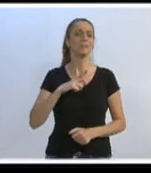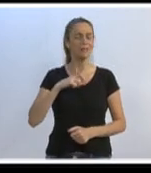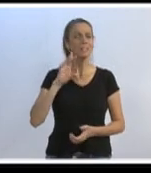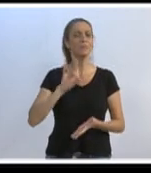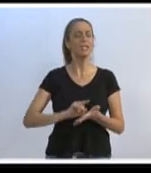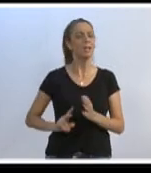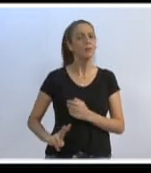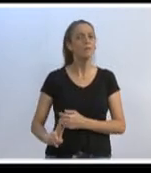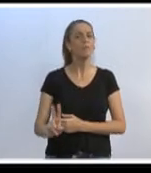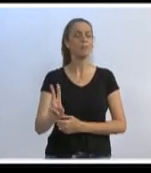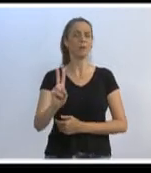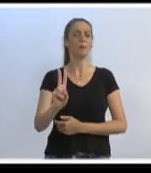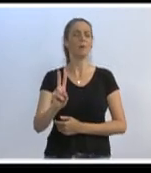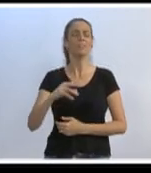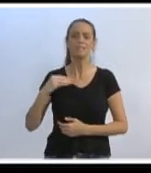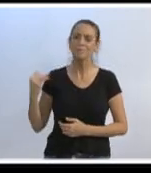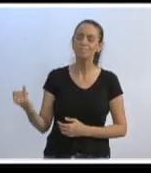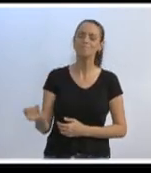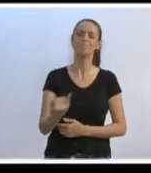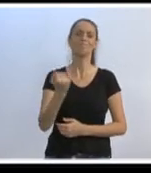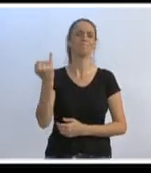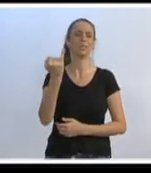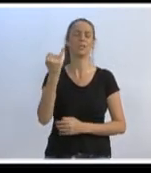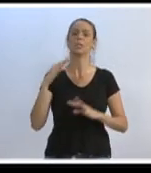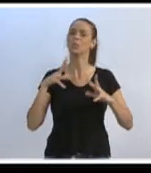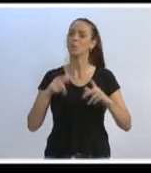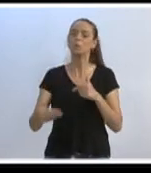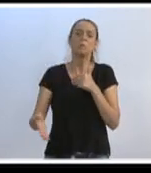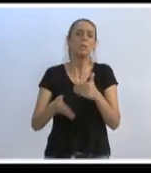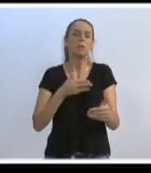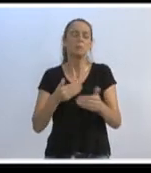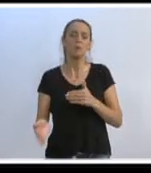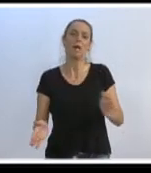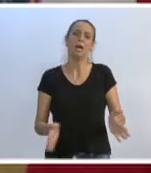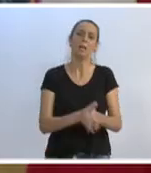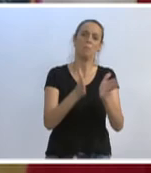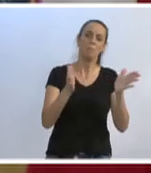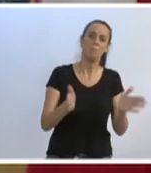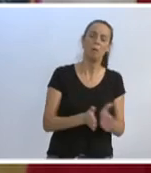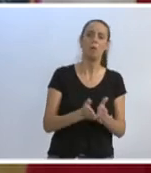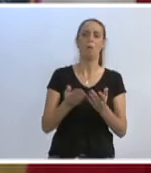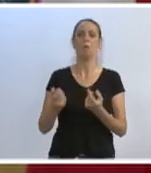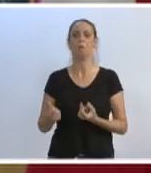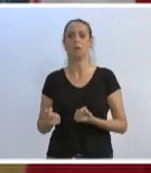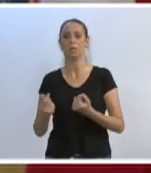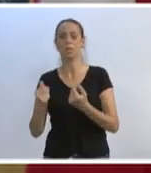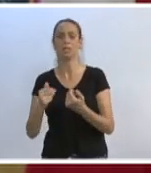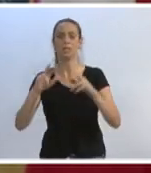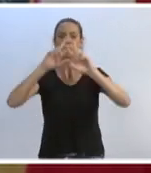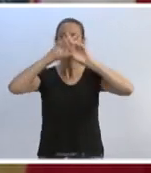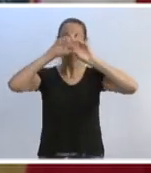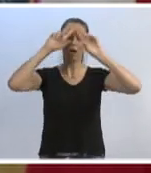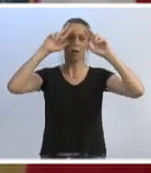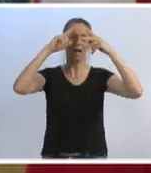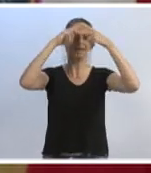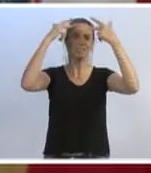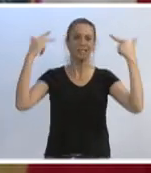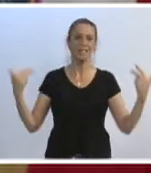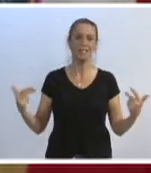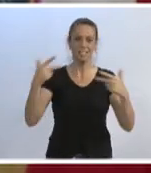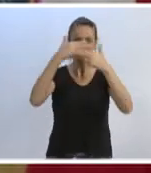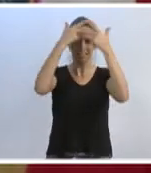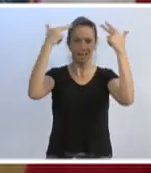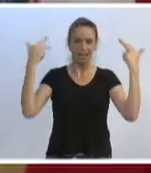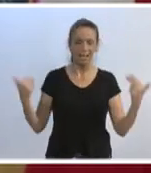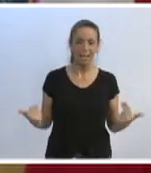de extrema necessidade sem distinção de classe social cor ou raça eu quero agradecer e dizer